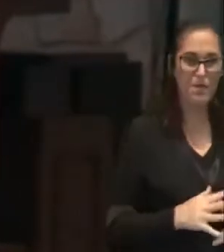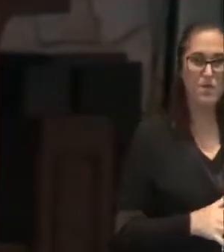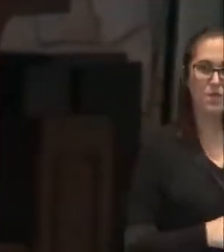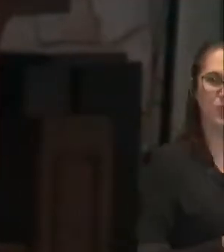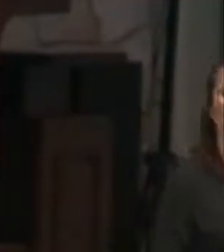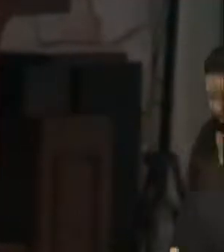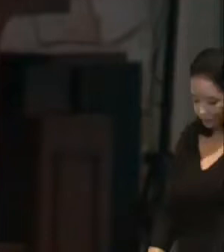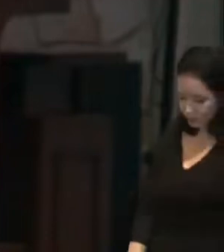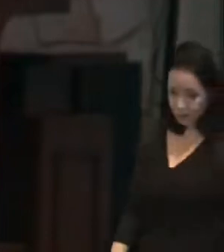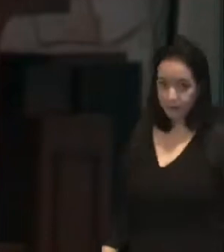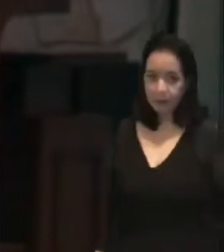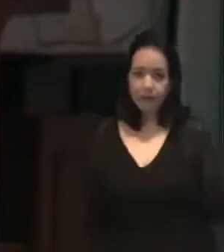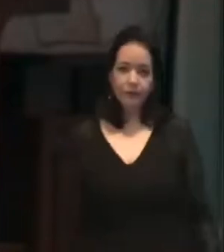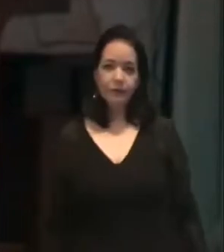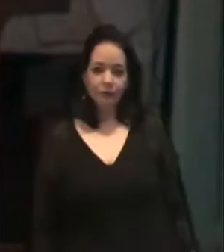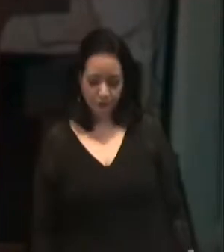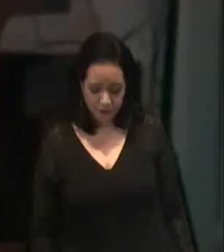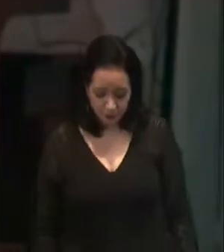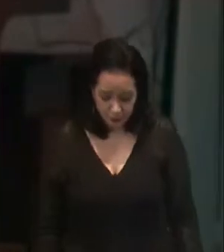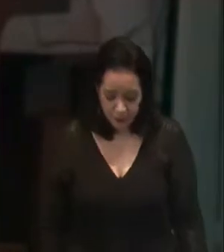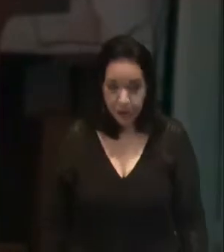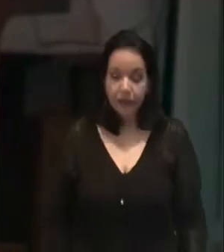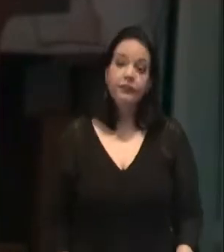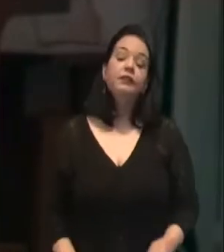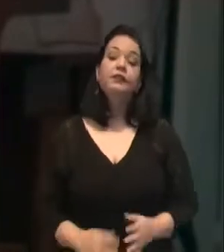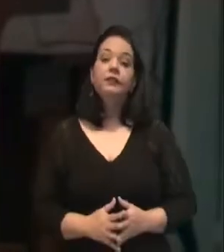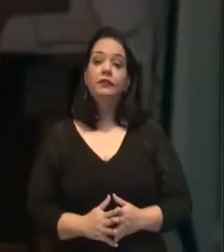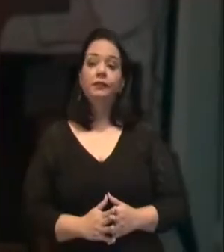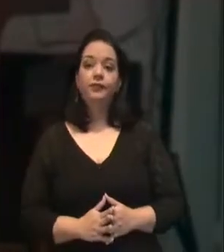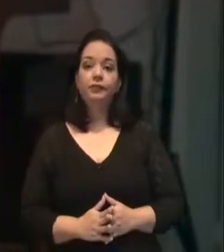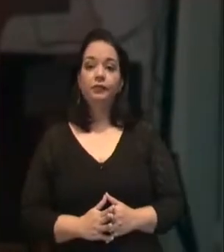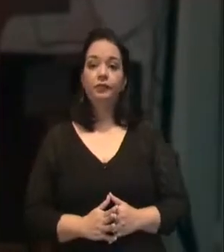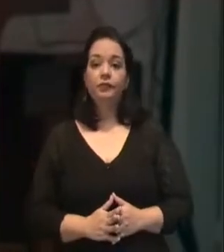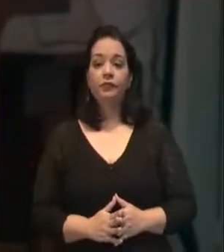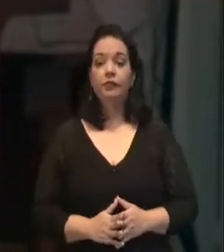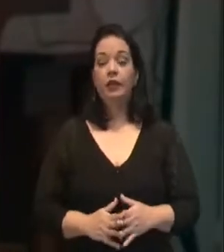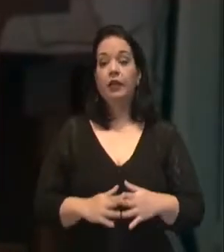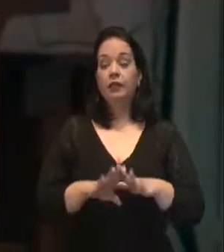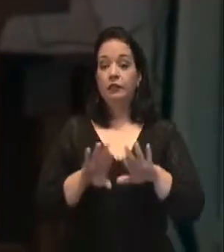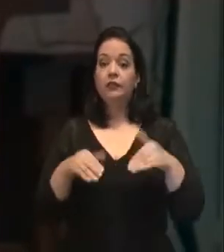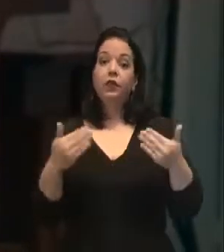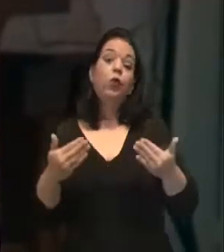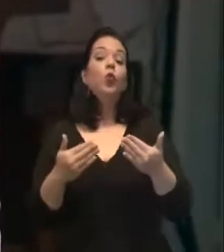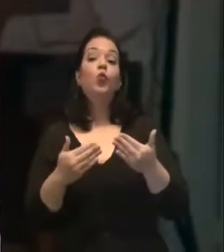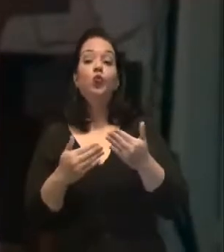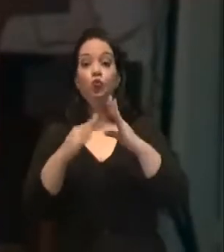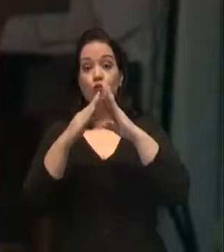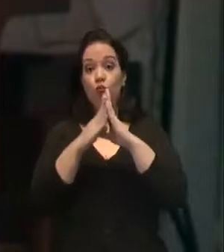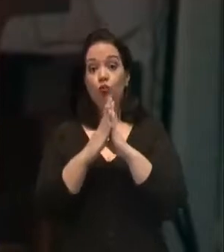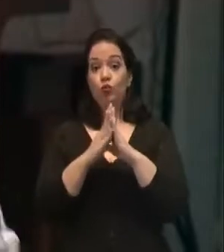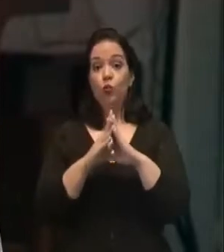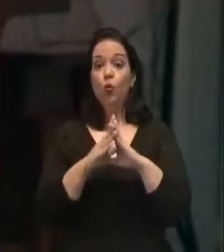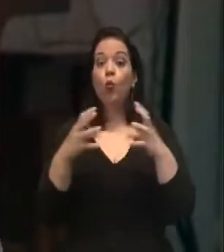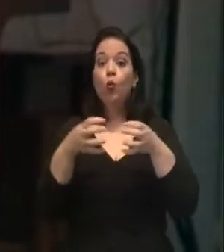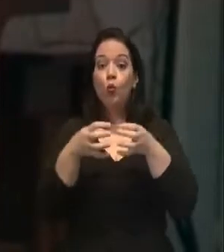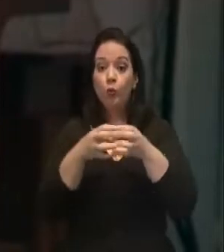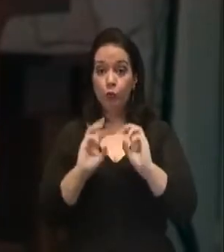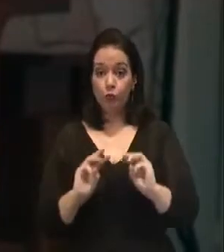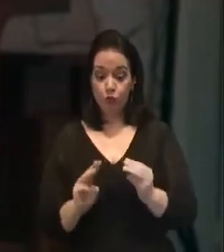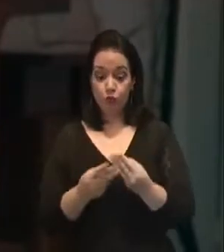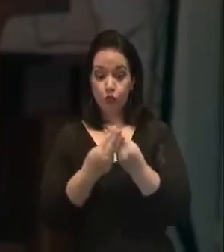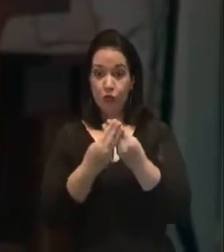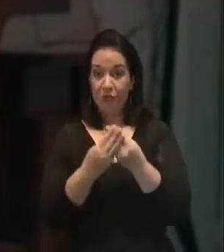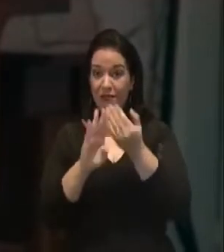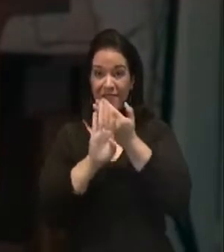uma separação física que separava os judeus dos gentios. Naquele